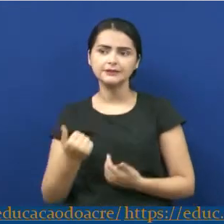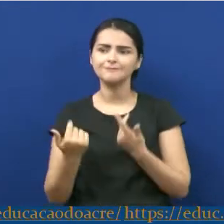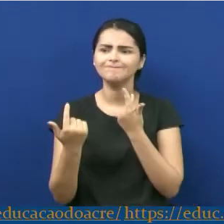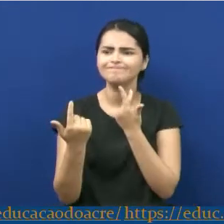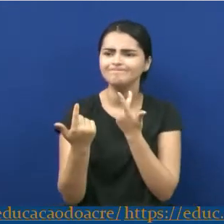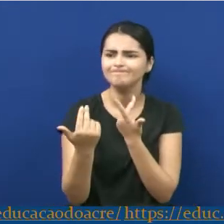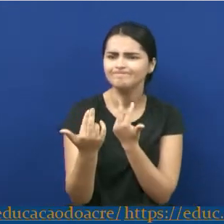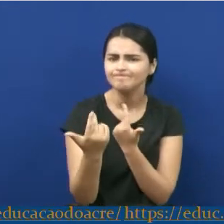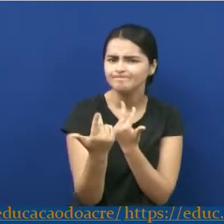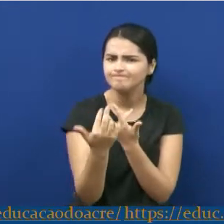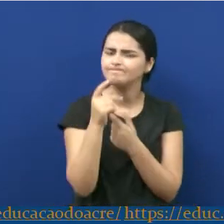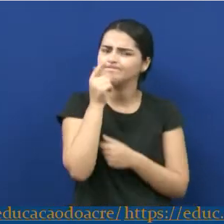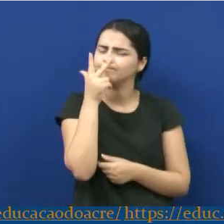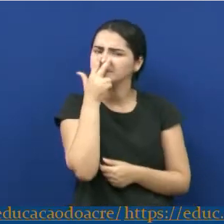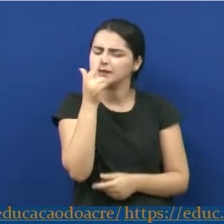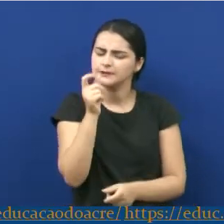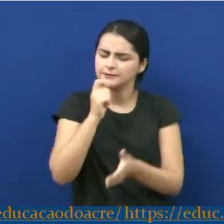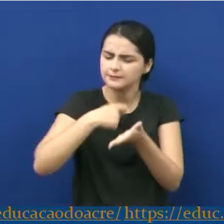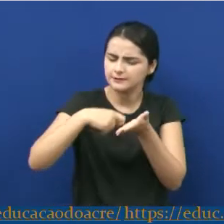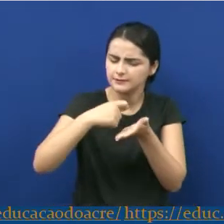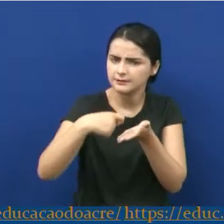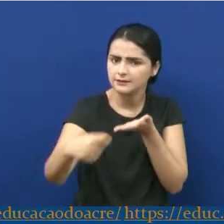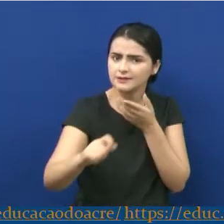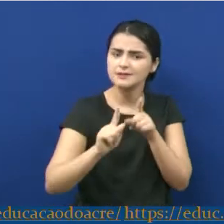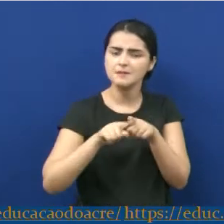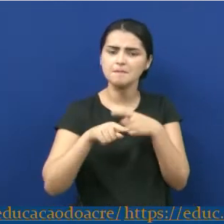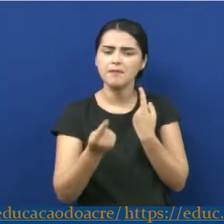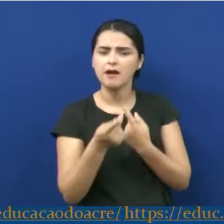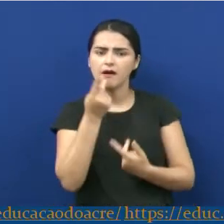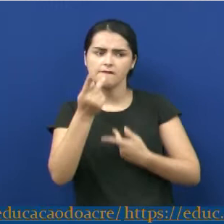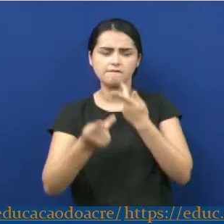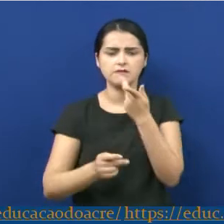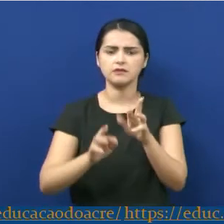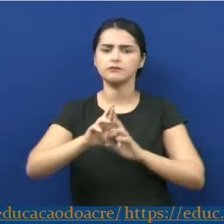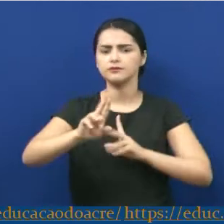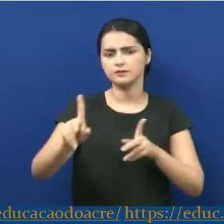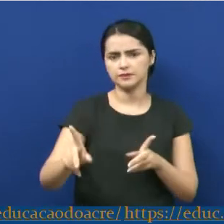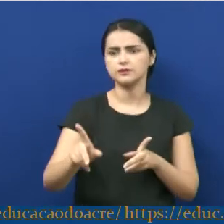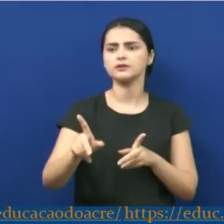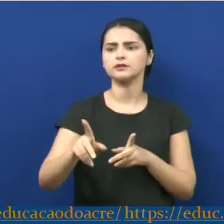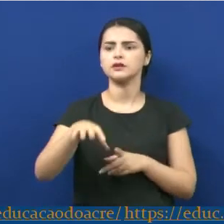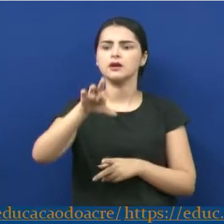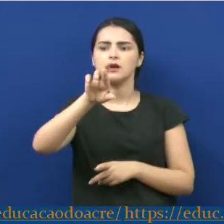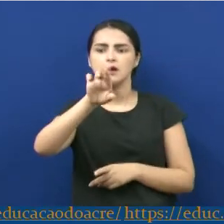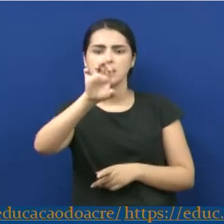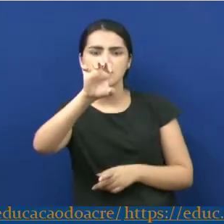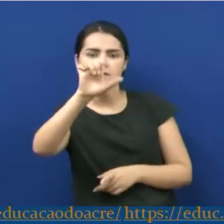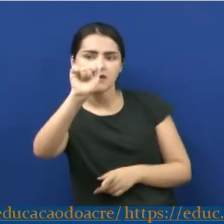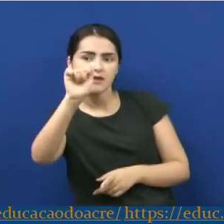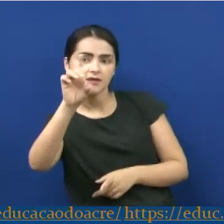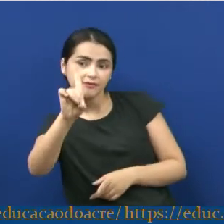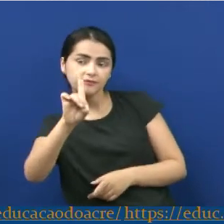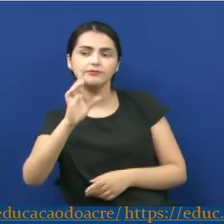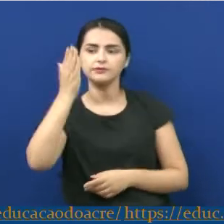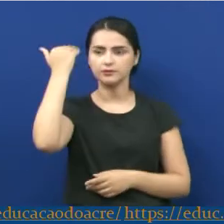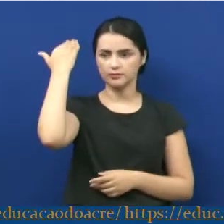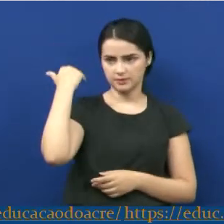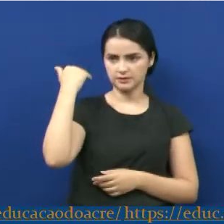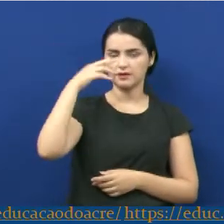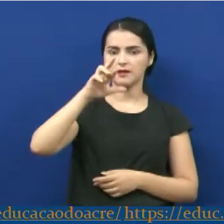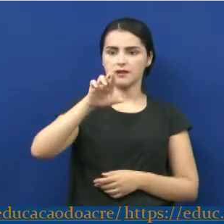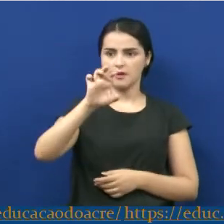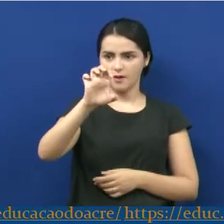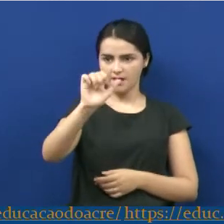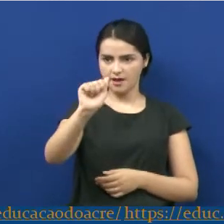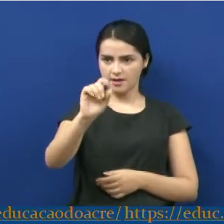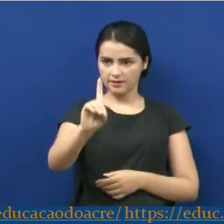mesma escrita, porém com pronúncias diferentes. Recapitulando, read no passado, read no